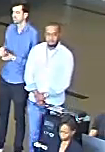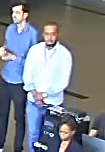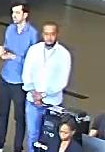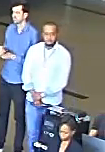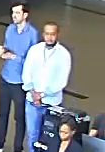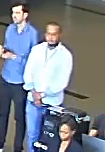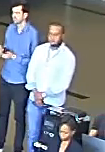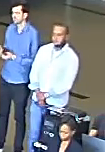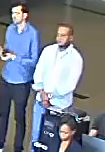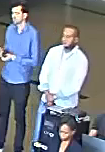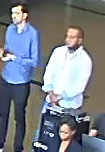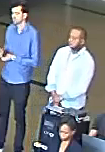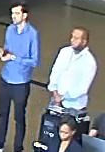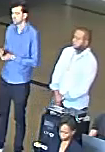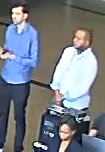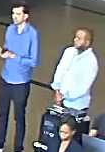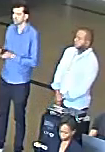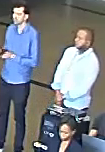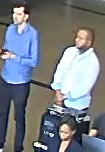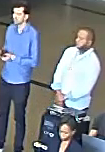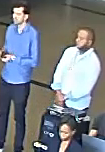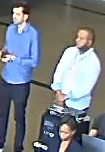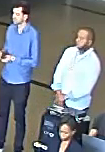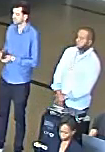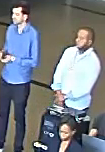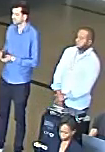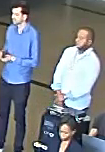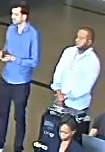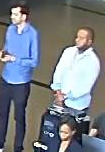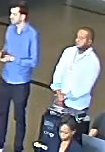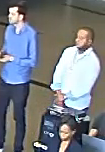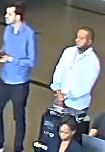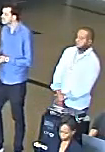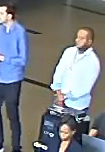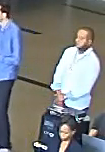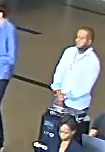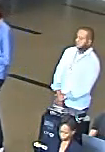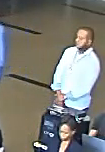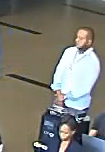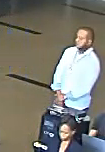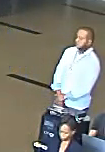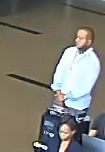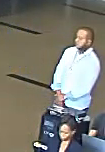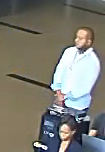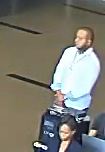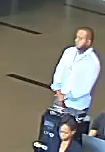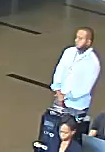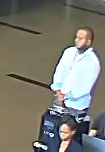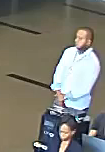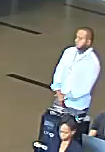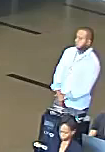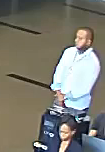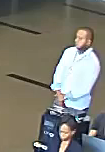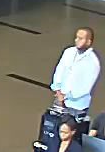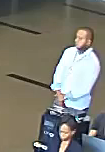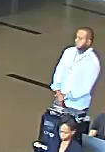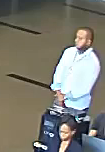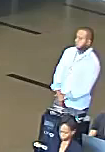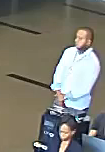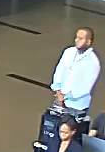dispõe das 3 horas com antecedência é esse o nosso objetivo do adipan fazer com